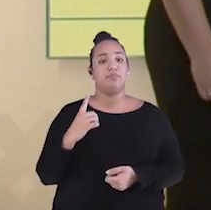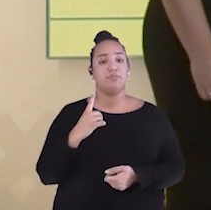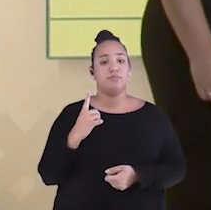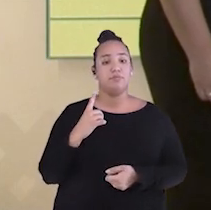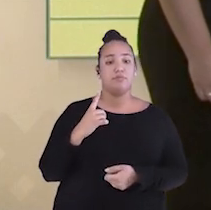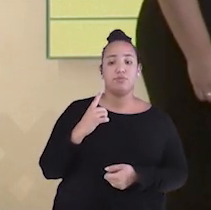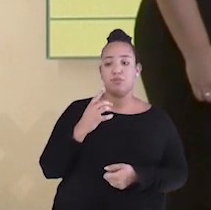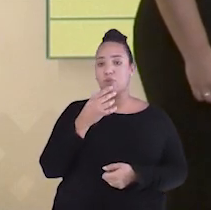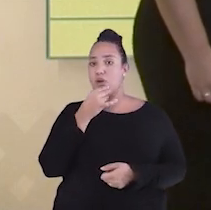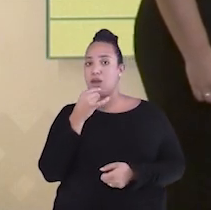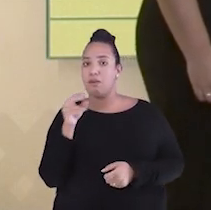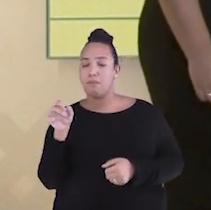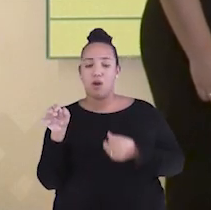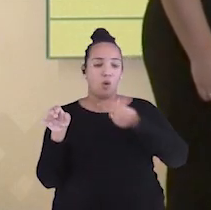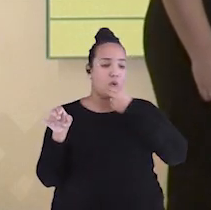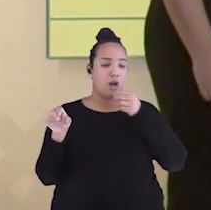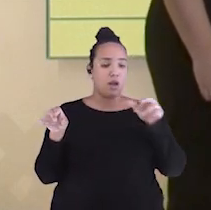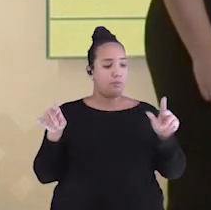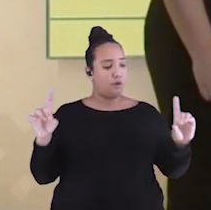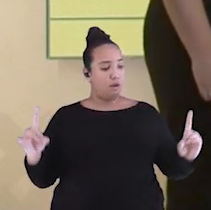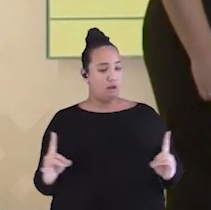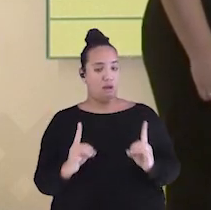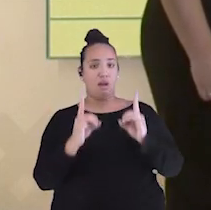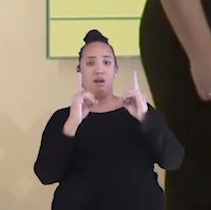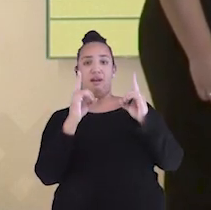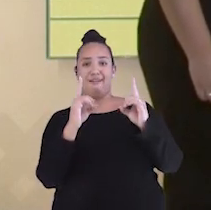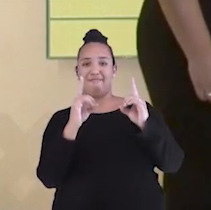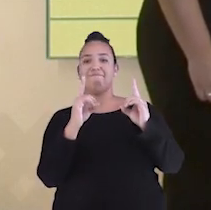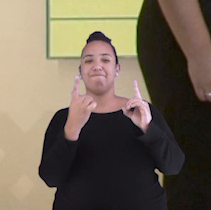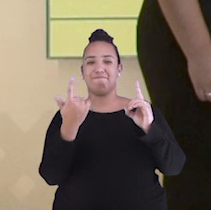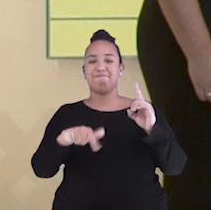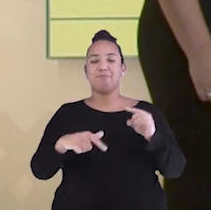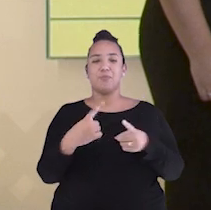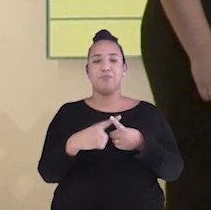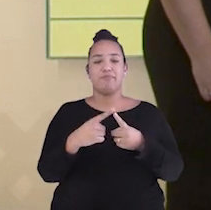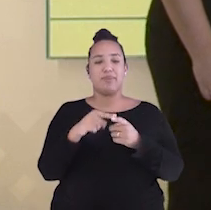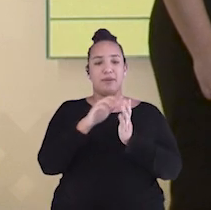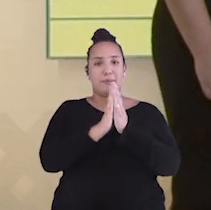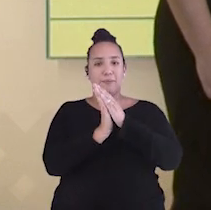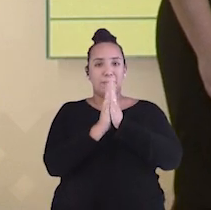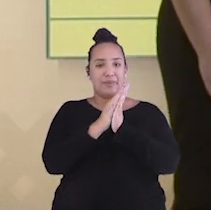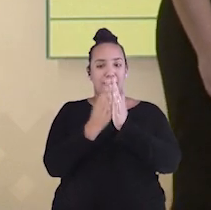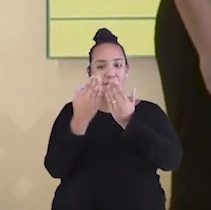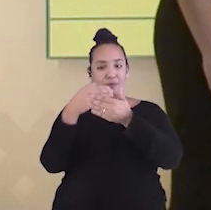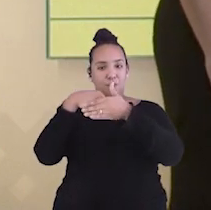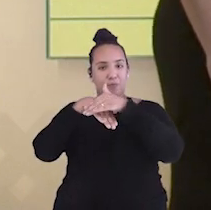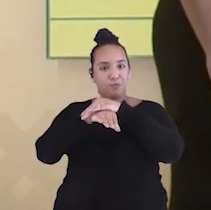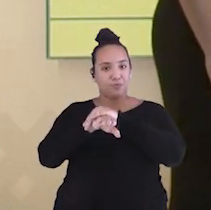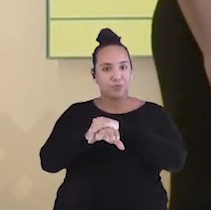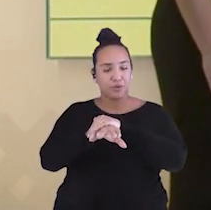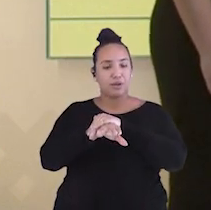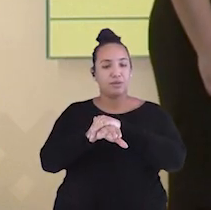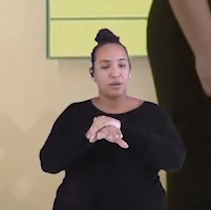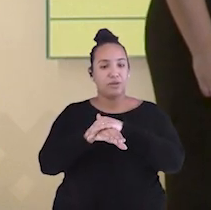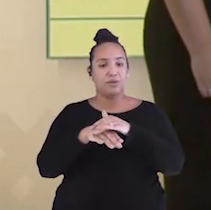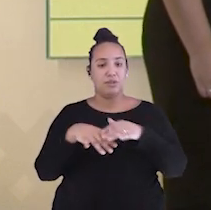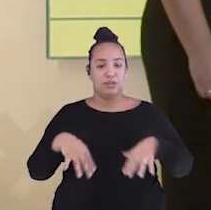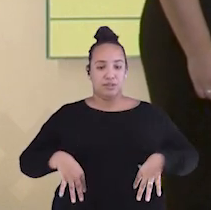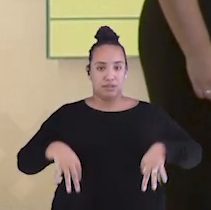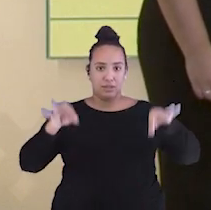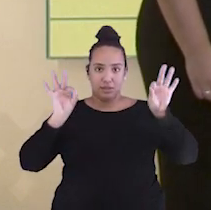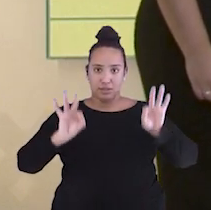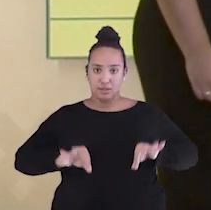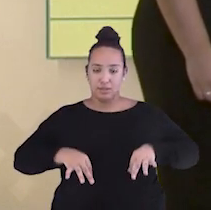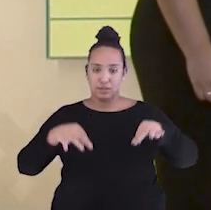irmãos se reencontravam, pois tinham guardadas as suas bonecas, feitas com os